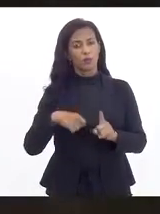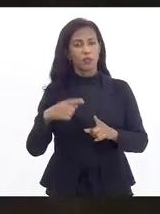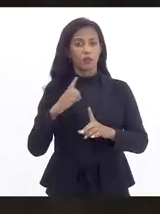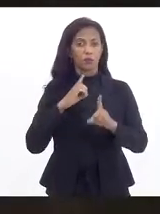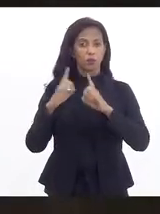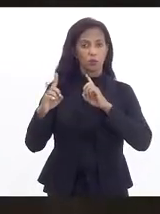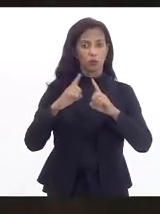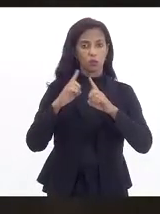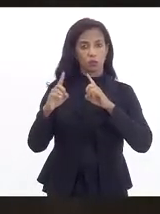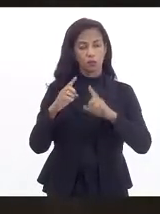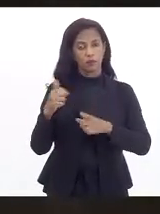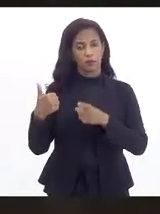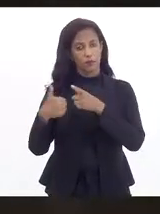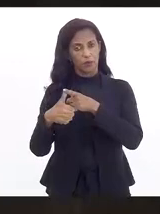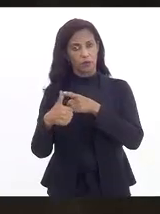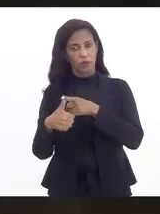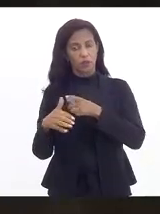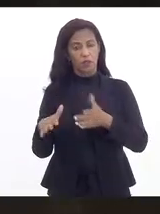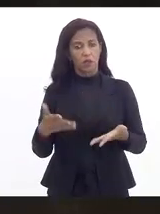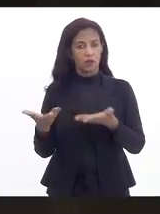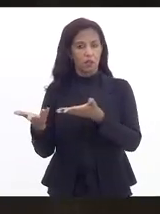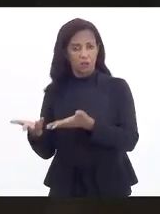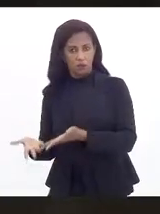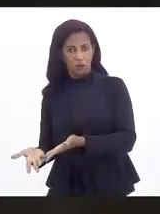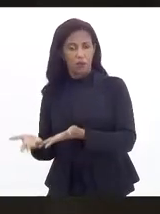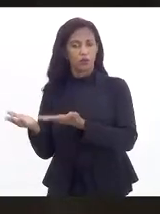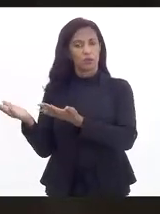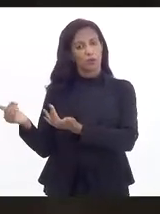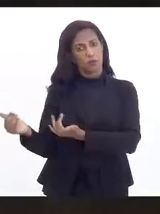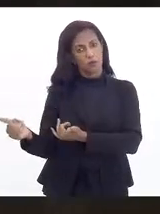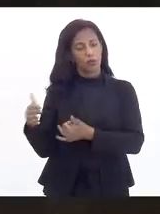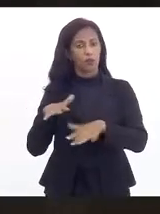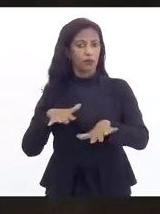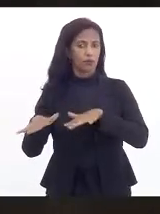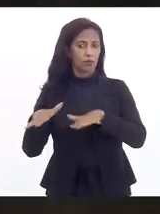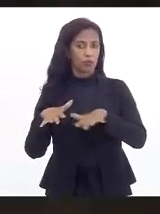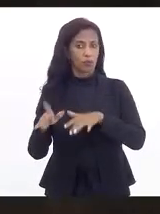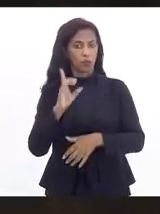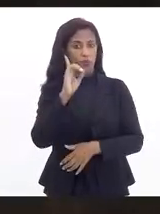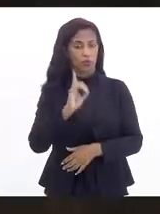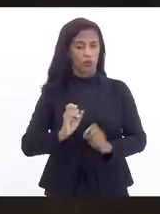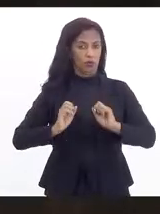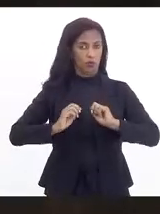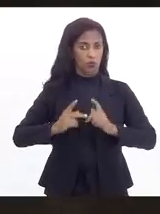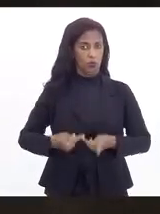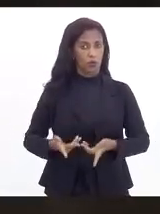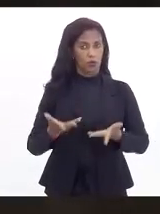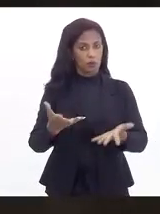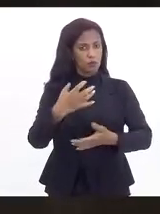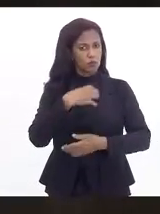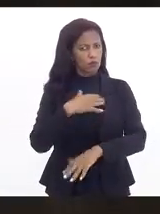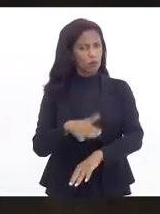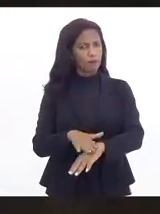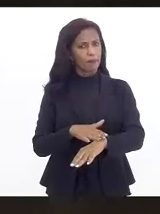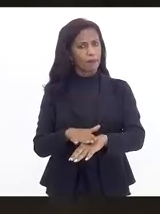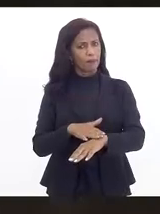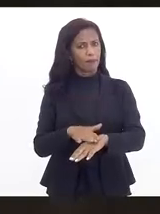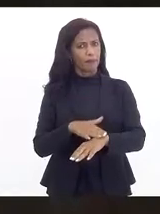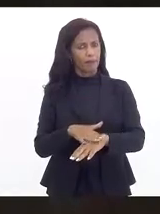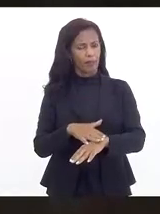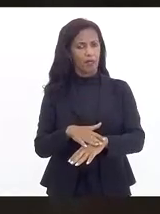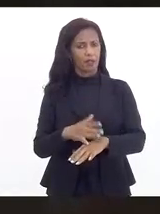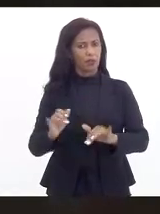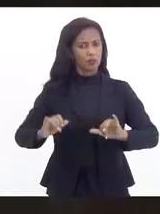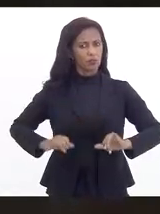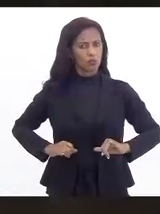envolvendo tanto esses jovens, os movimentos de direitos humanos, que estão sentindo na pele essa